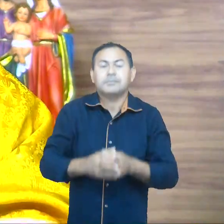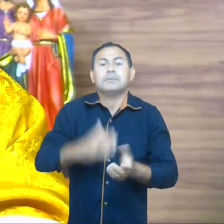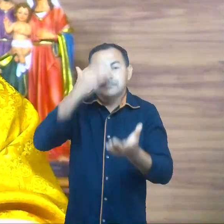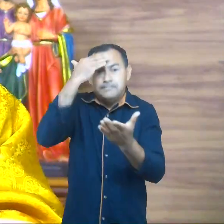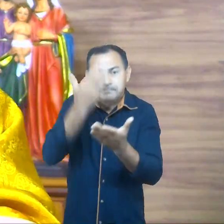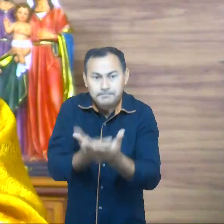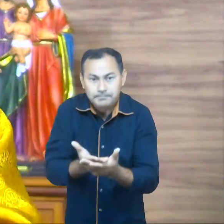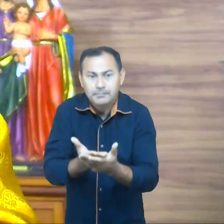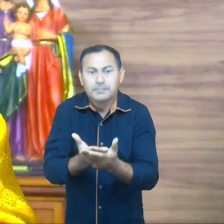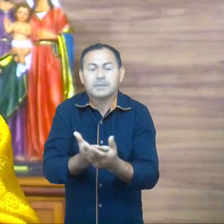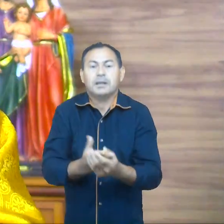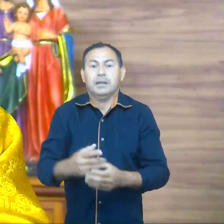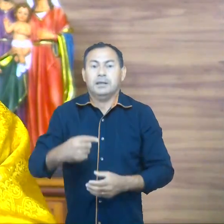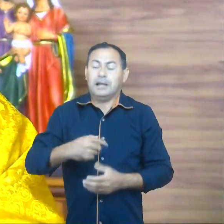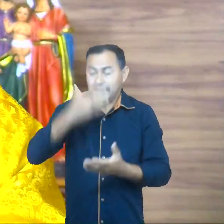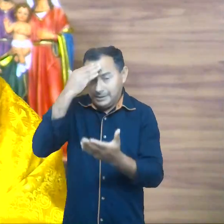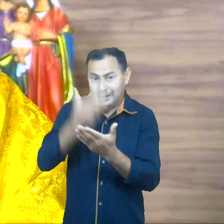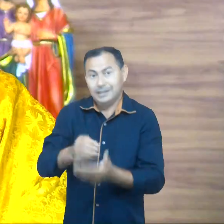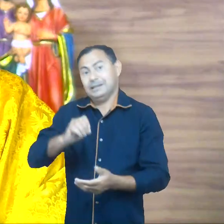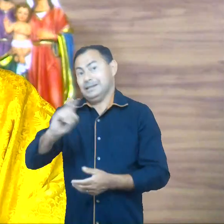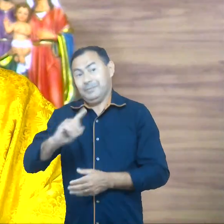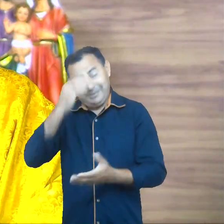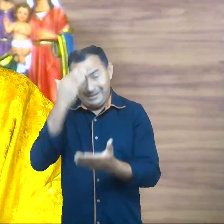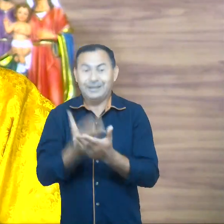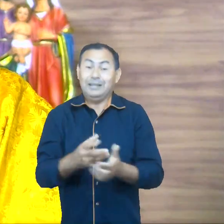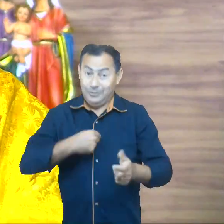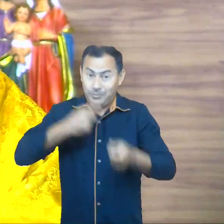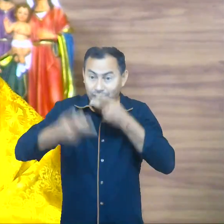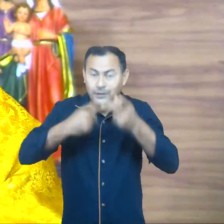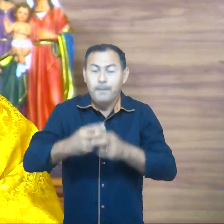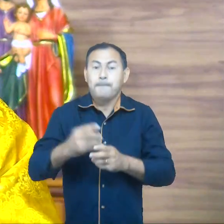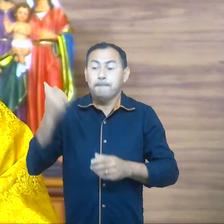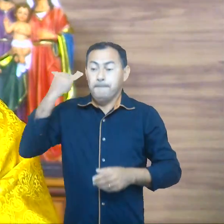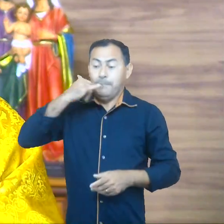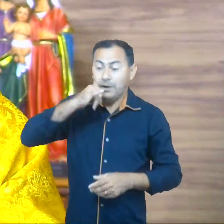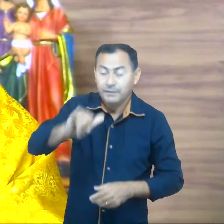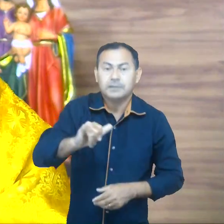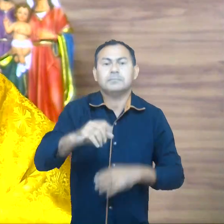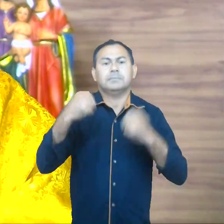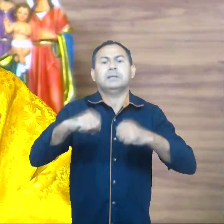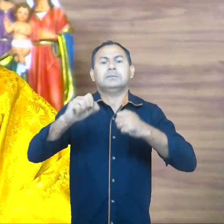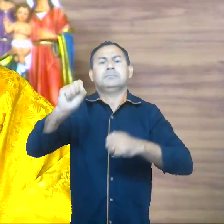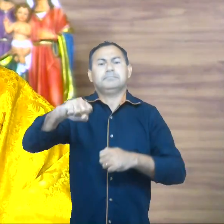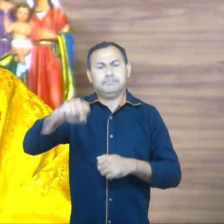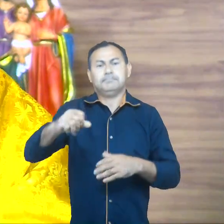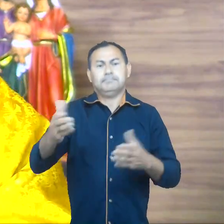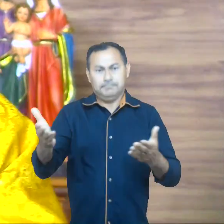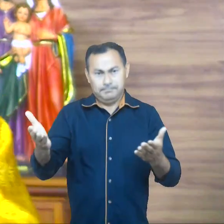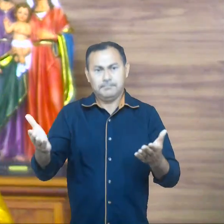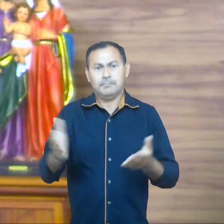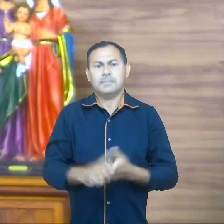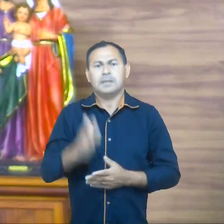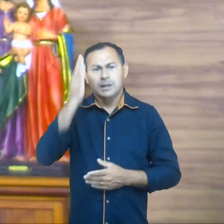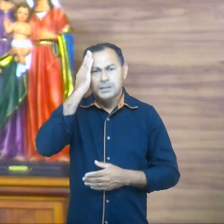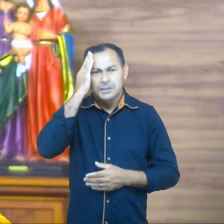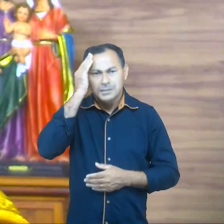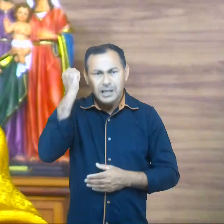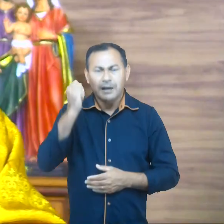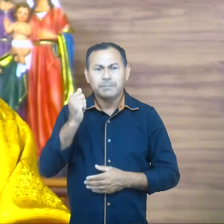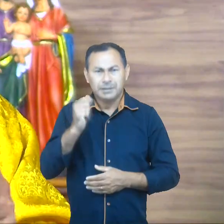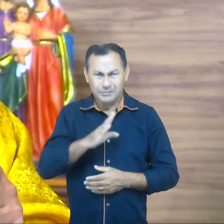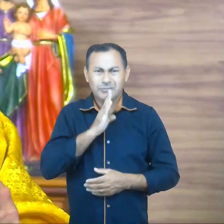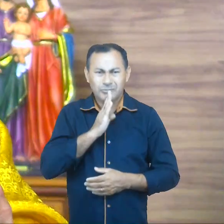acreditando ou não acreditando, eu vou falar. O profeta tem que ser assim. Sabe que isso se